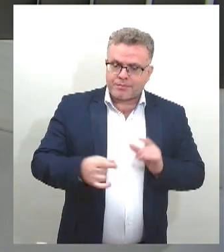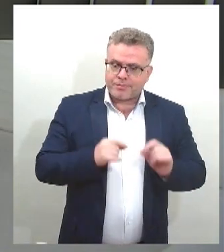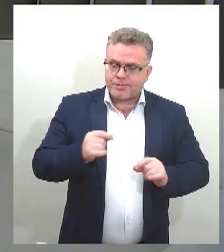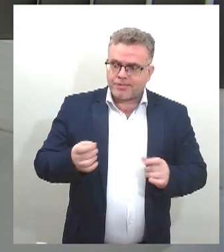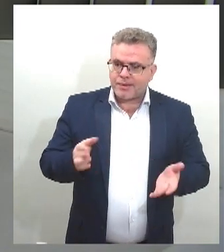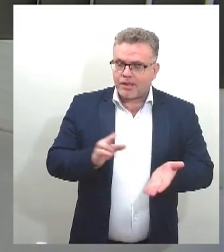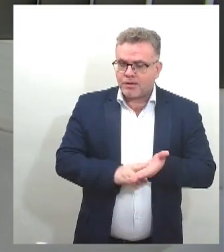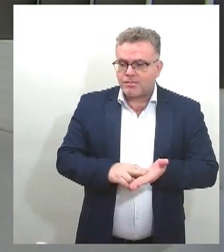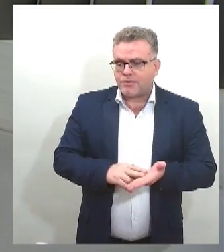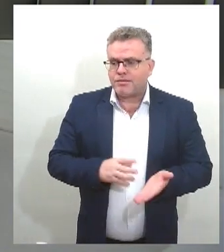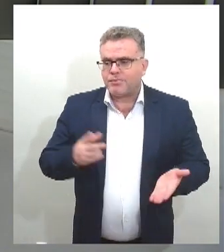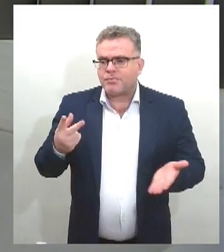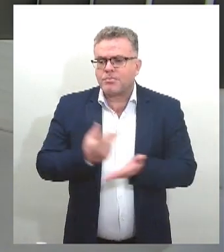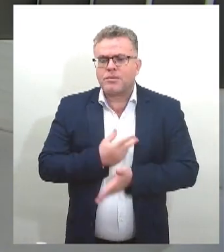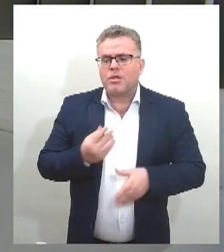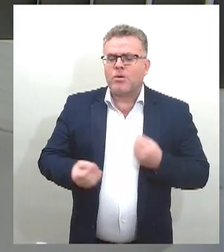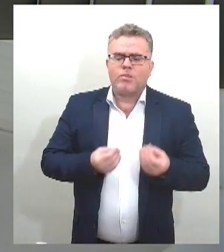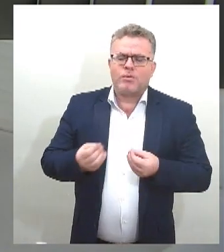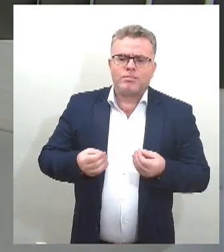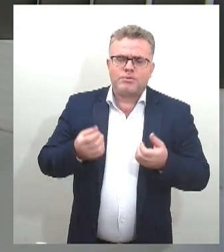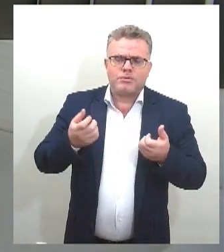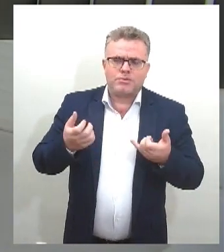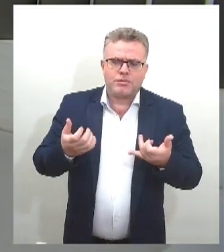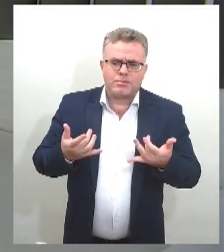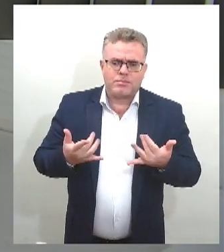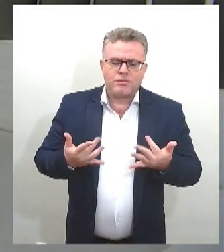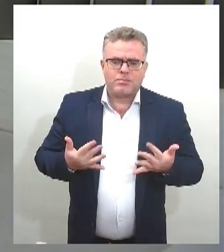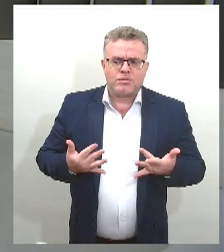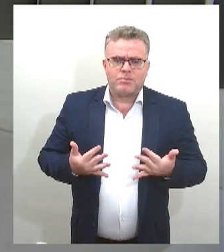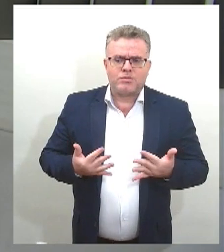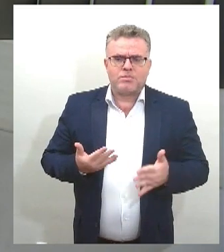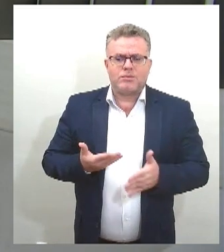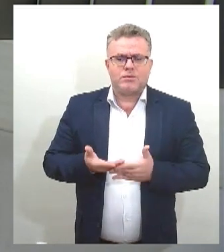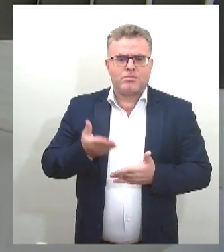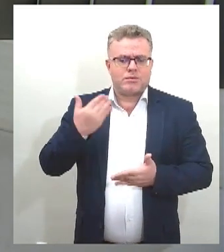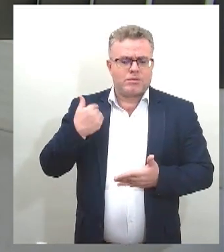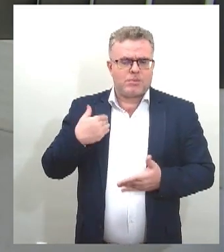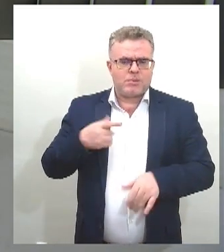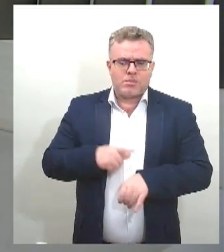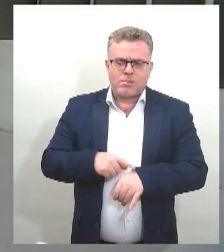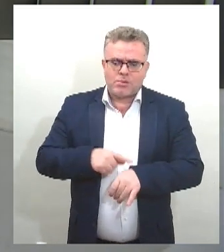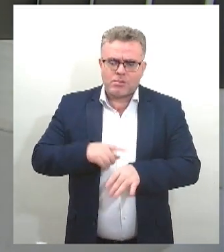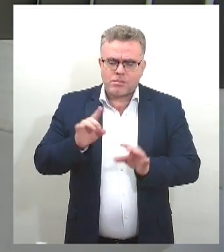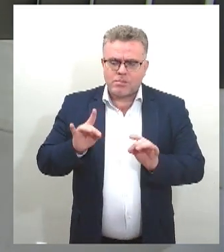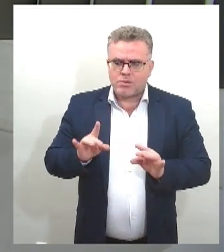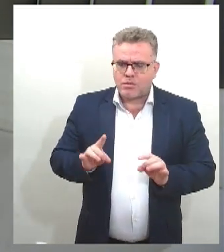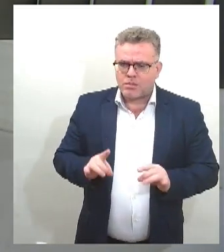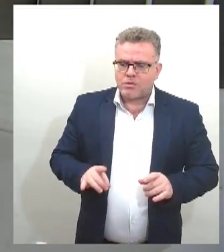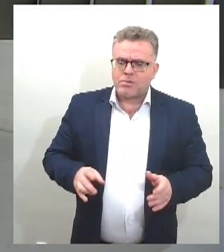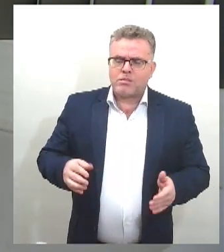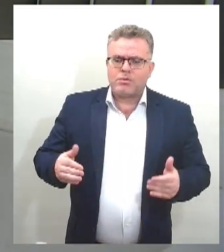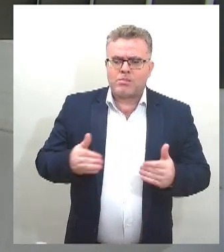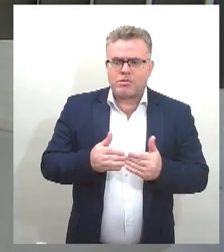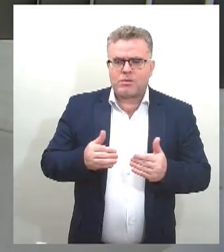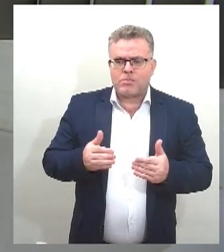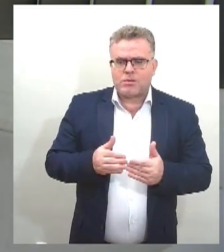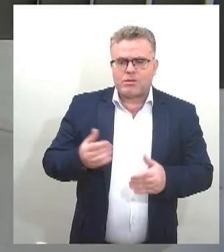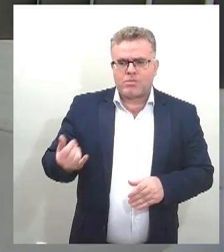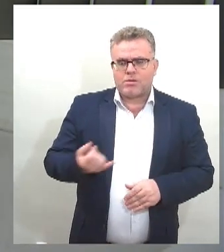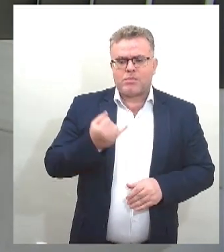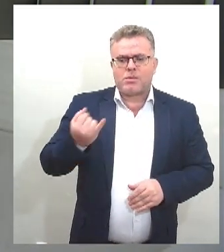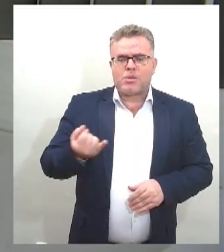alguns fatores que antecederam esse momento e que foram fundamentais para a queda do Império e